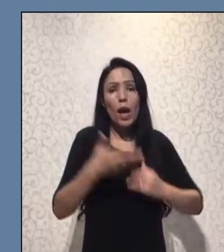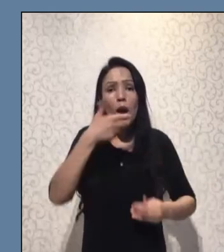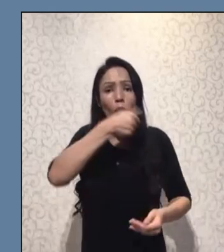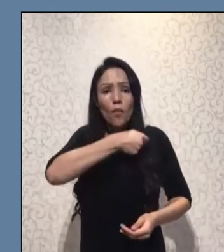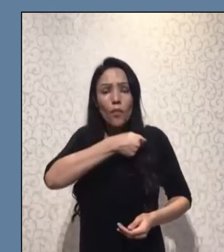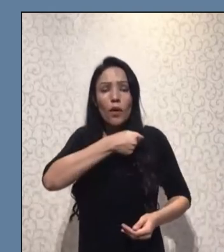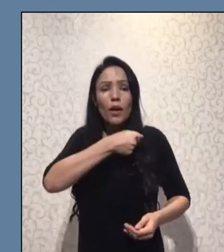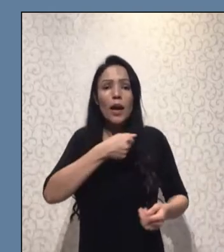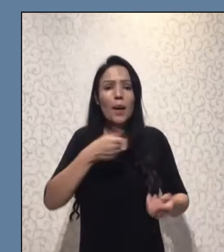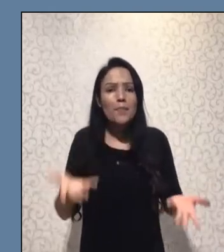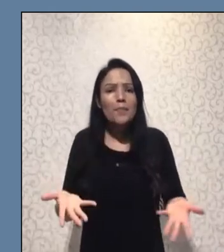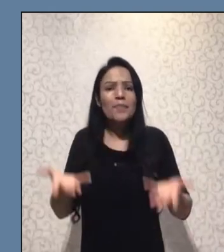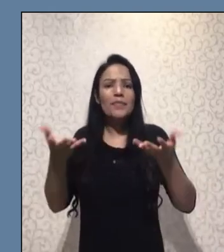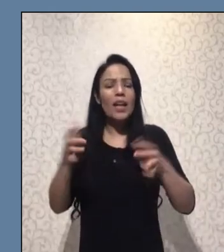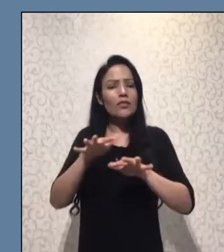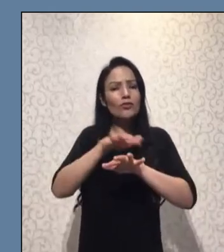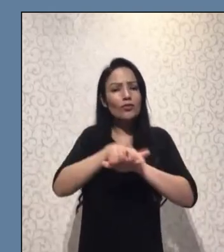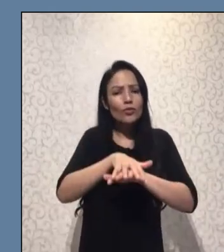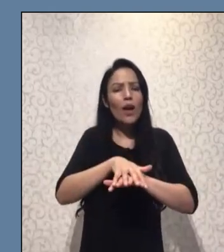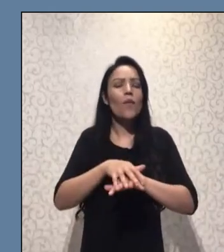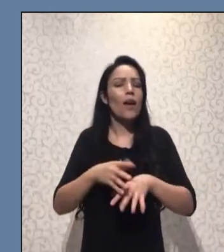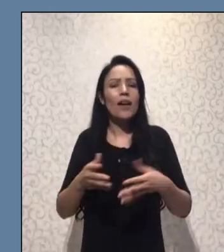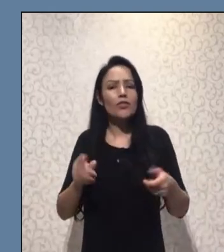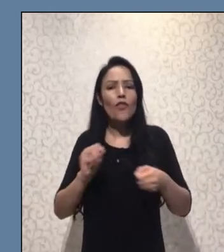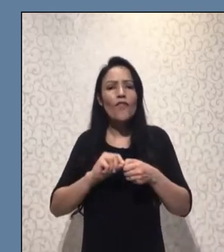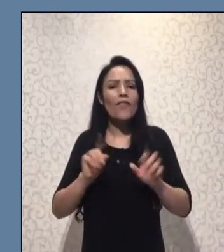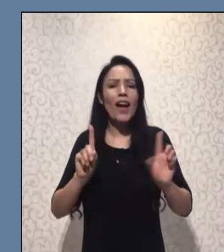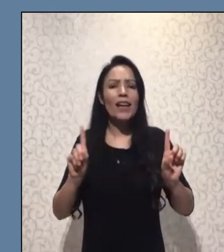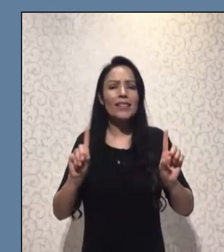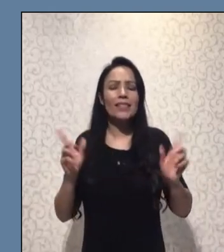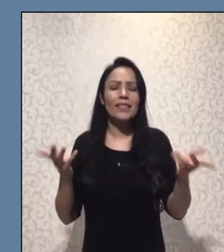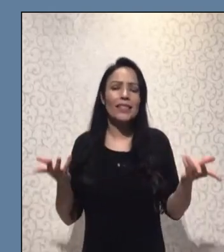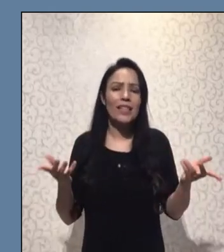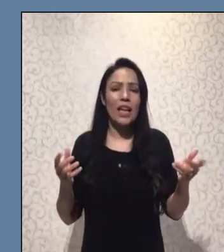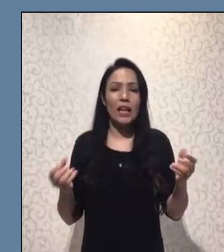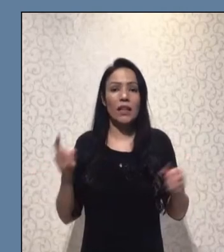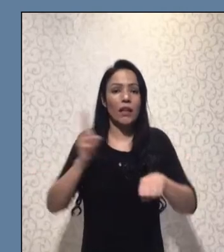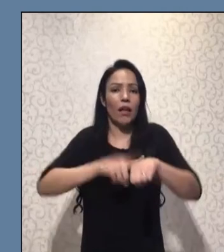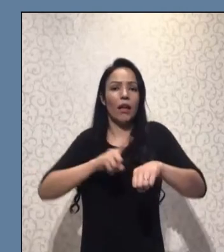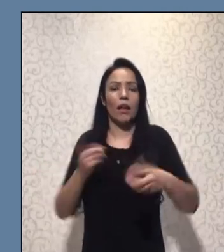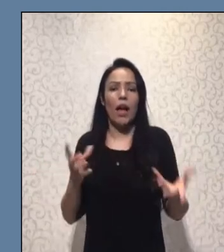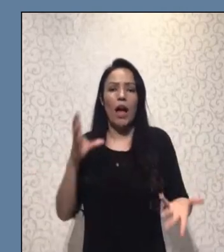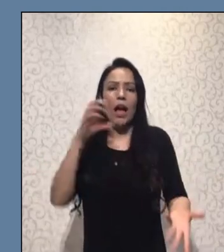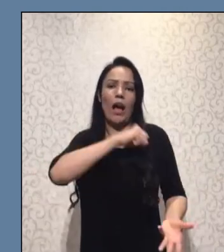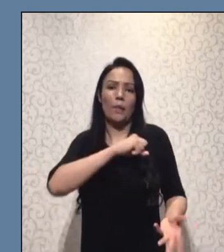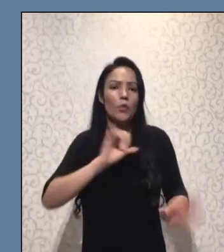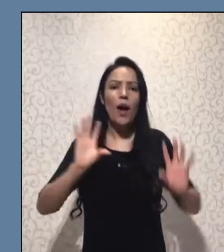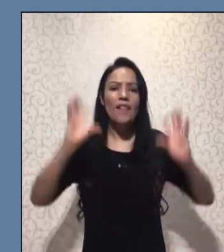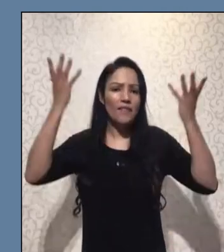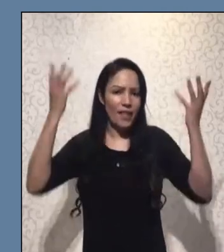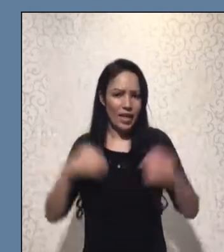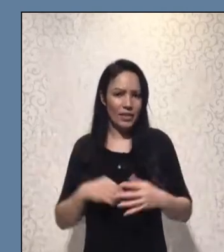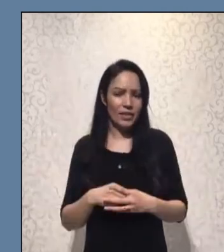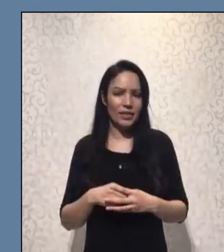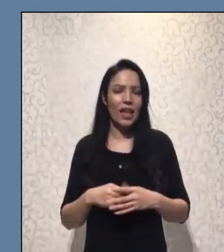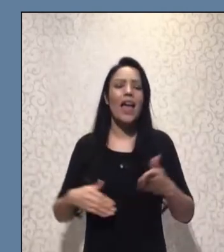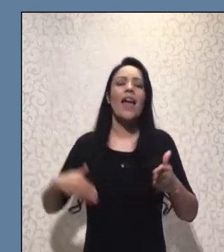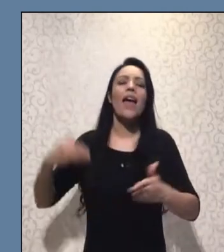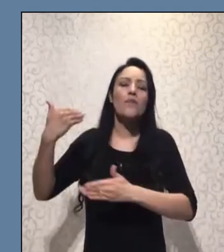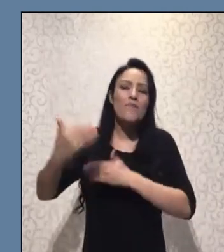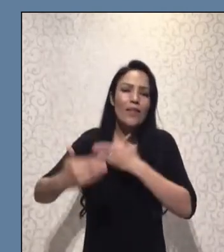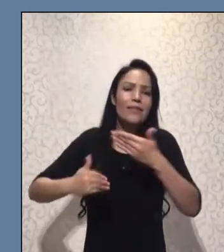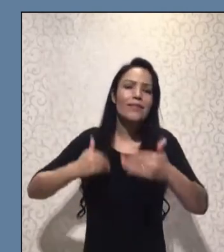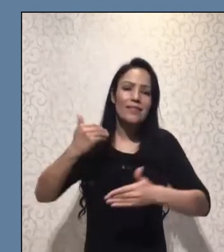você não faz isso de forma instantânea, não é um evento. É um evento